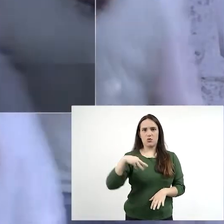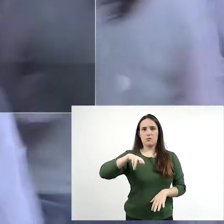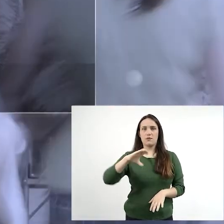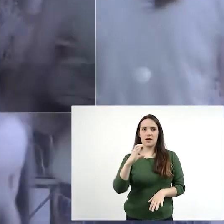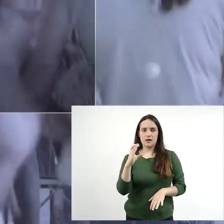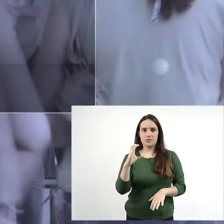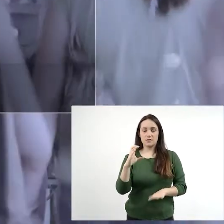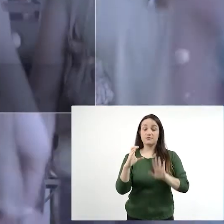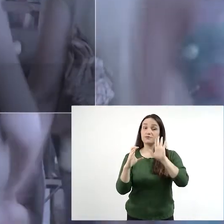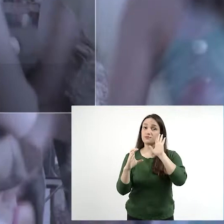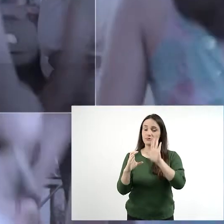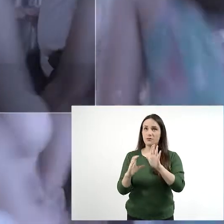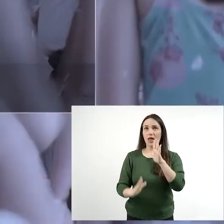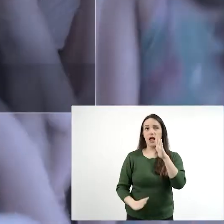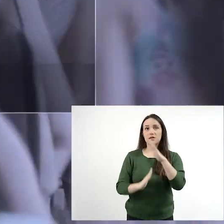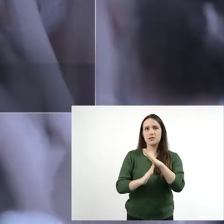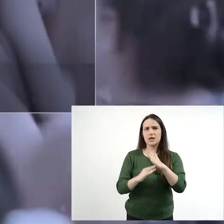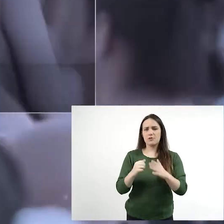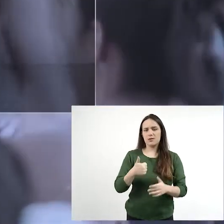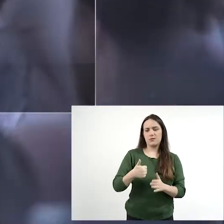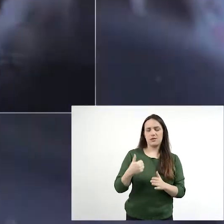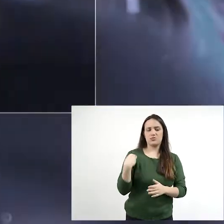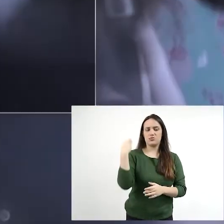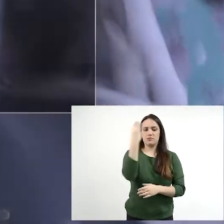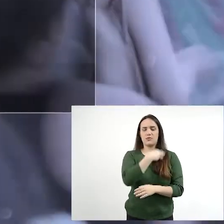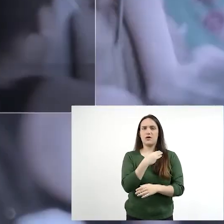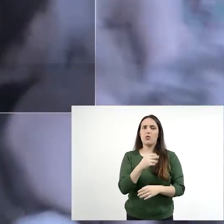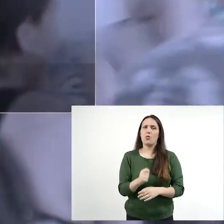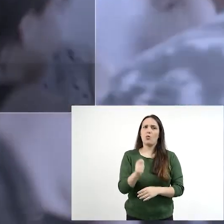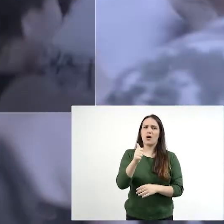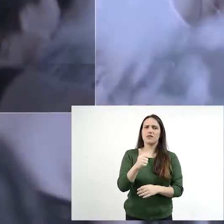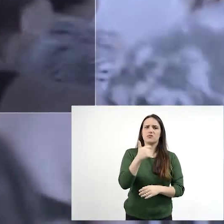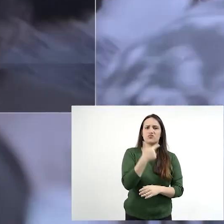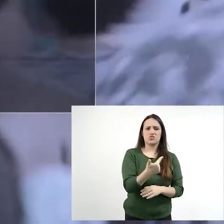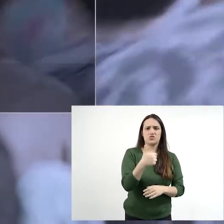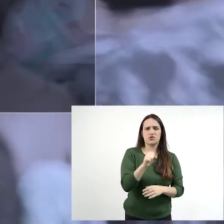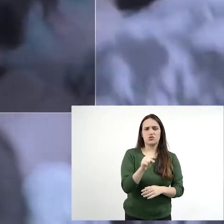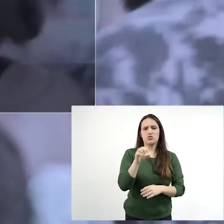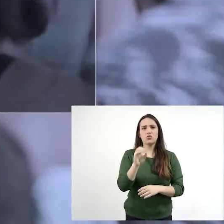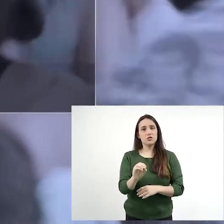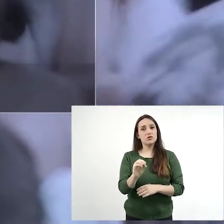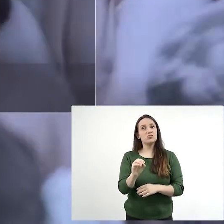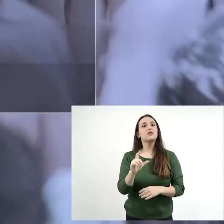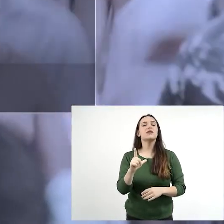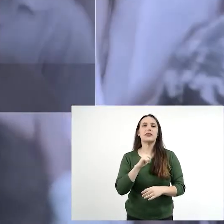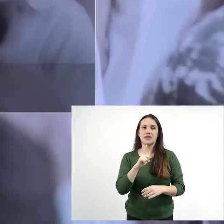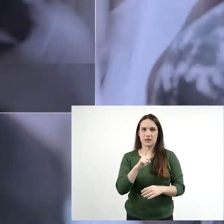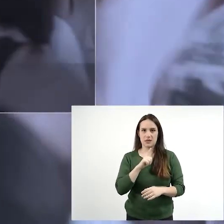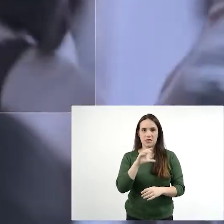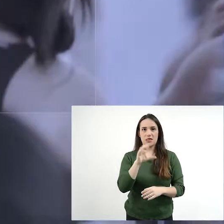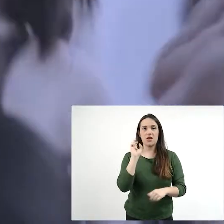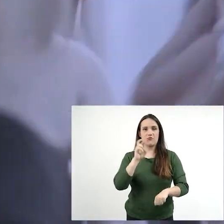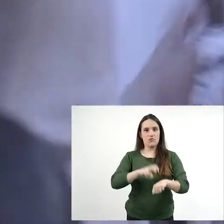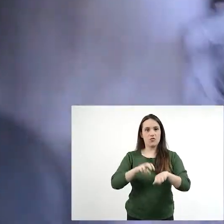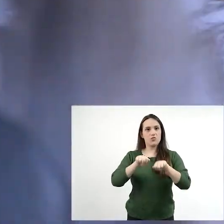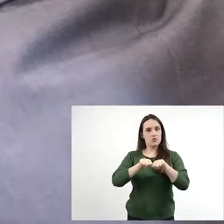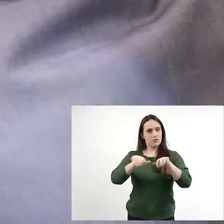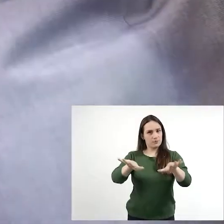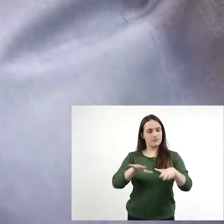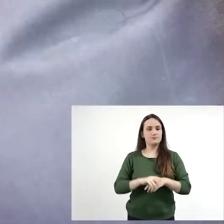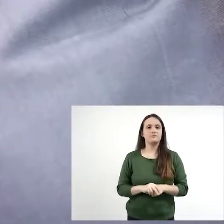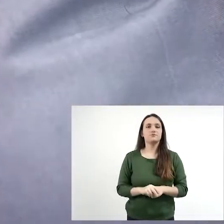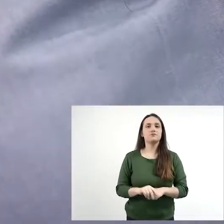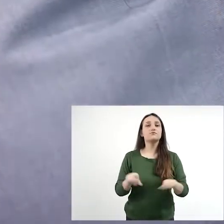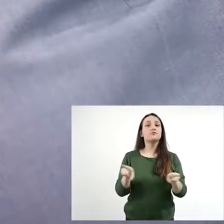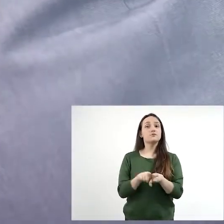até a primeira semana de maio, o número já estava perto de 280 casos positivos para a Covid-19.